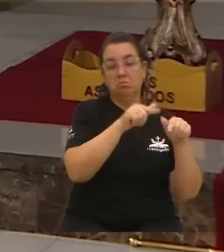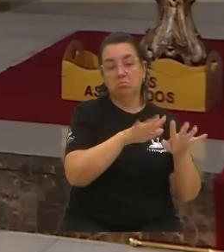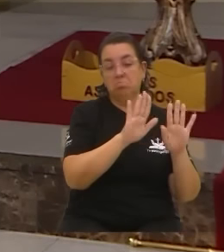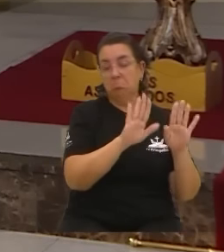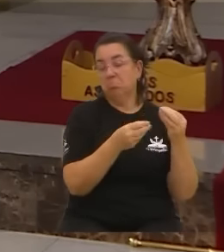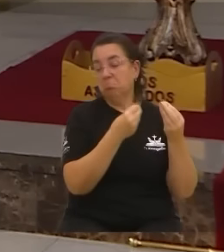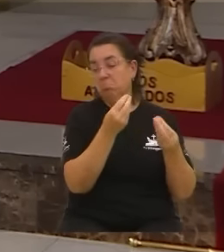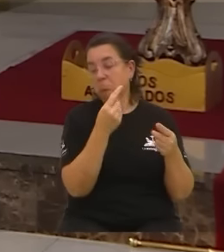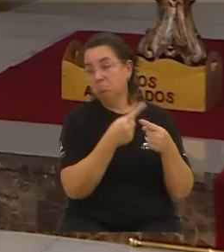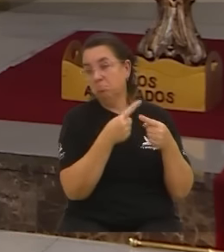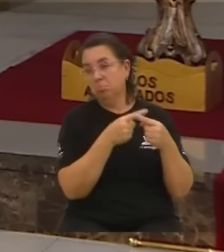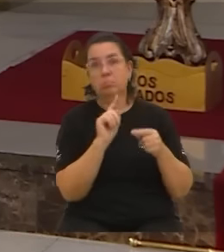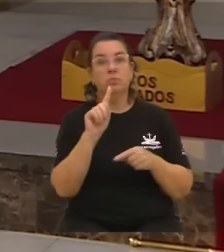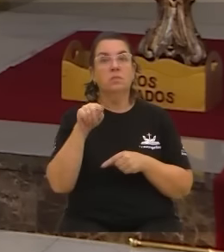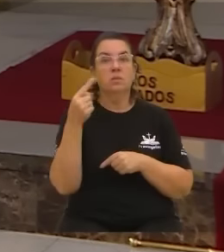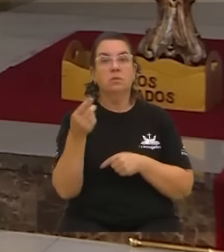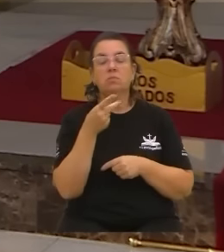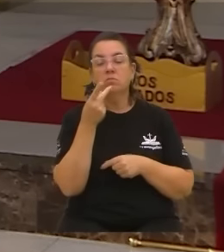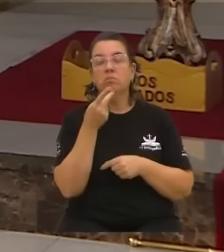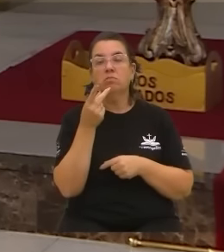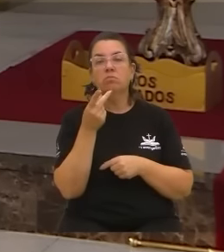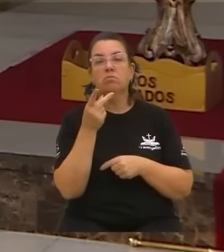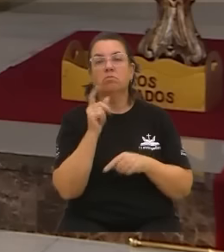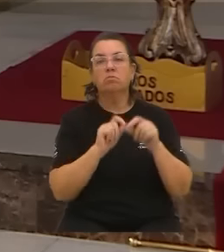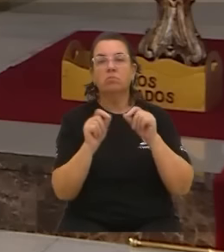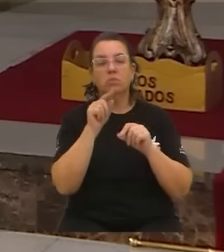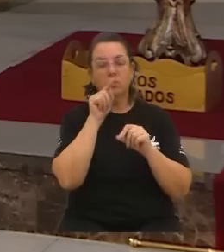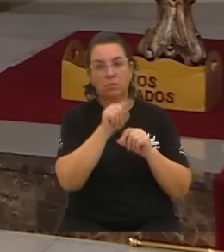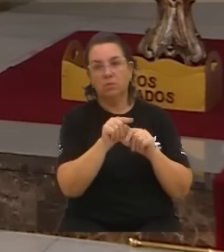riqueza, e depois que ele era